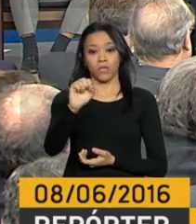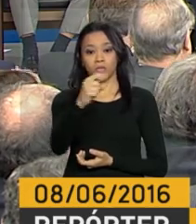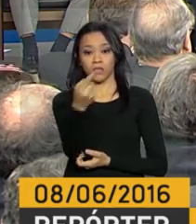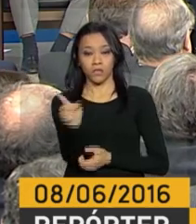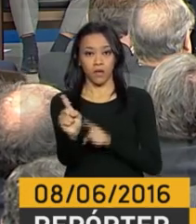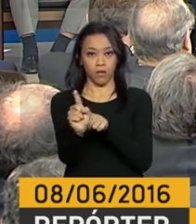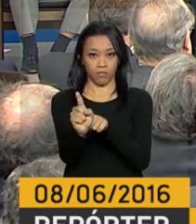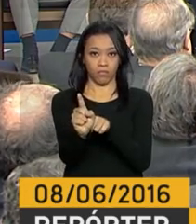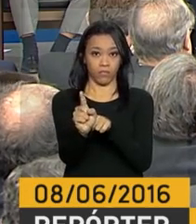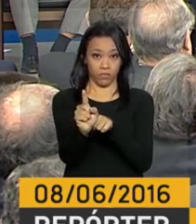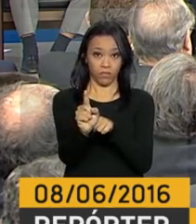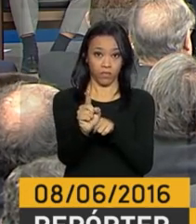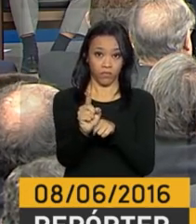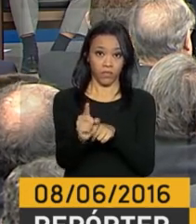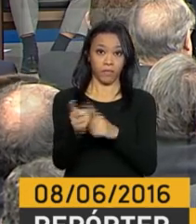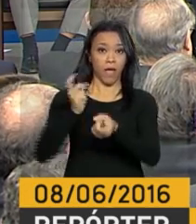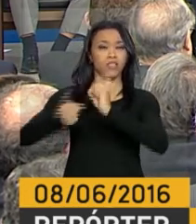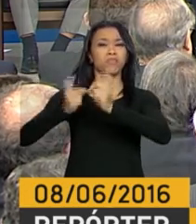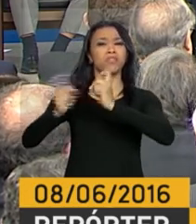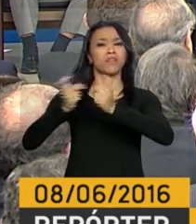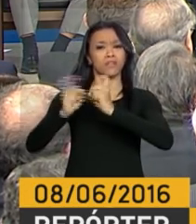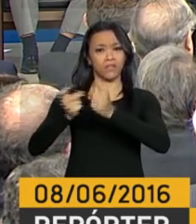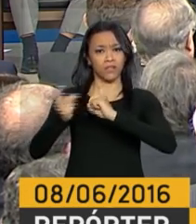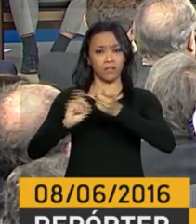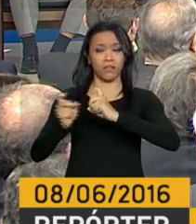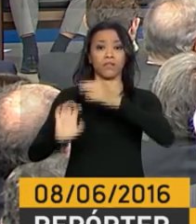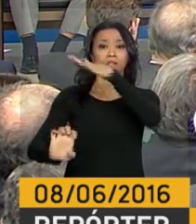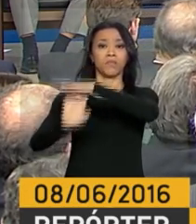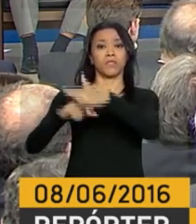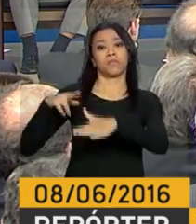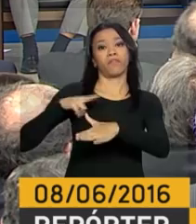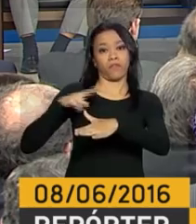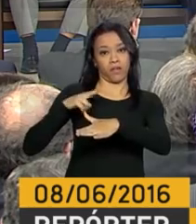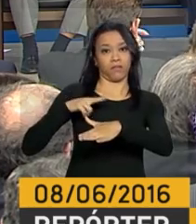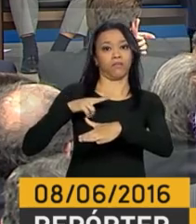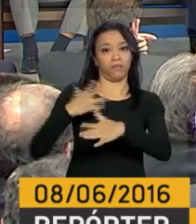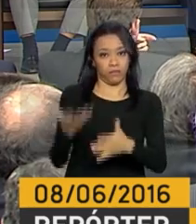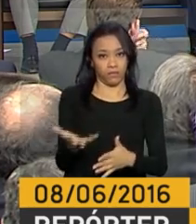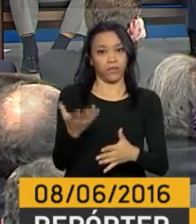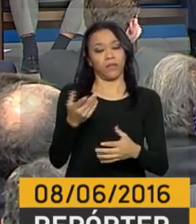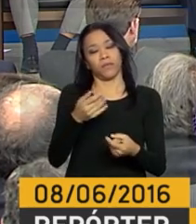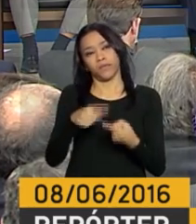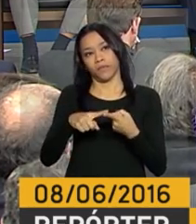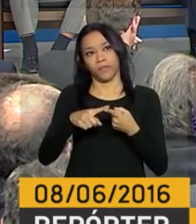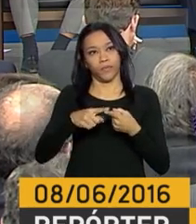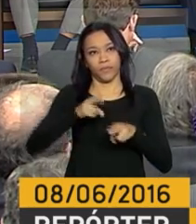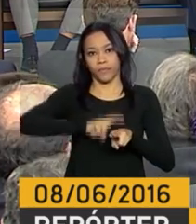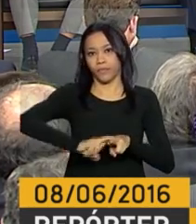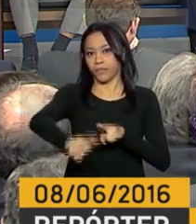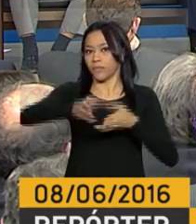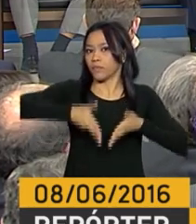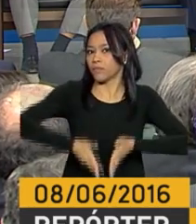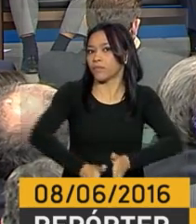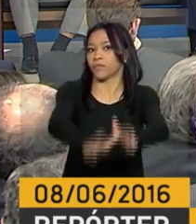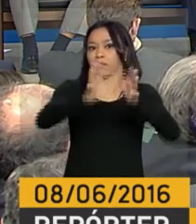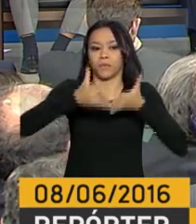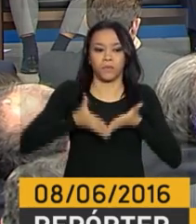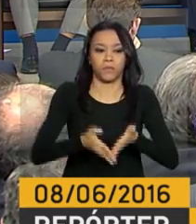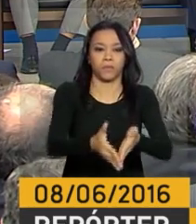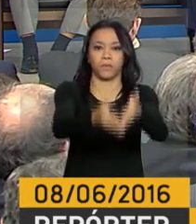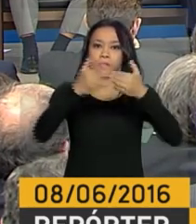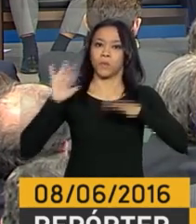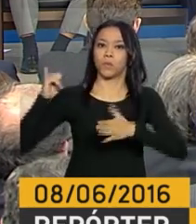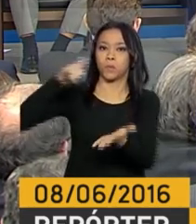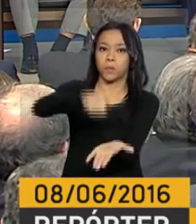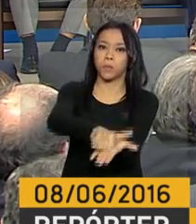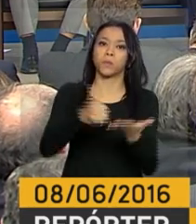questão das concessões rodovias e ferrovias de energia portos aeroportos isso